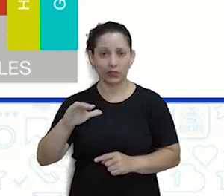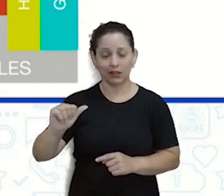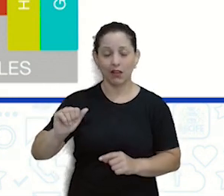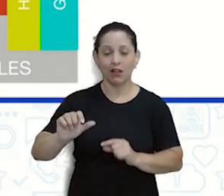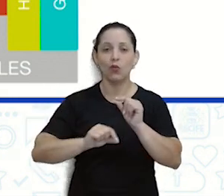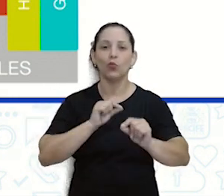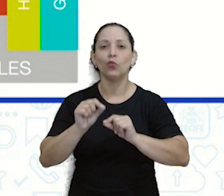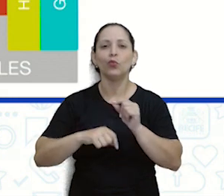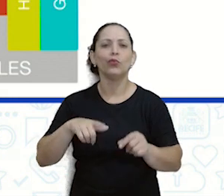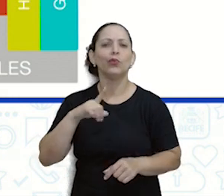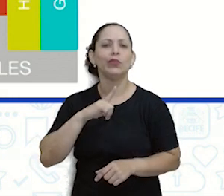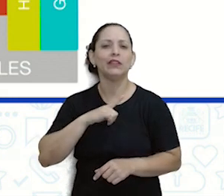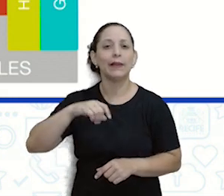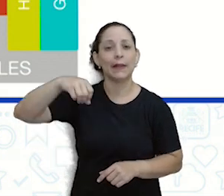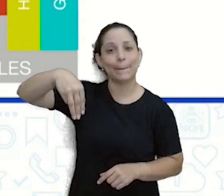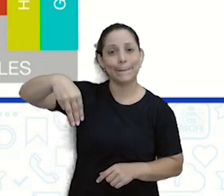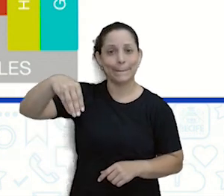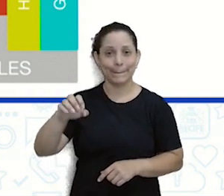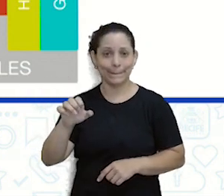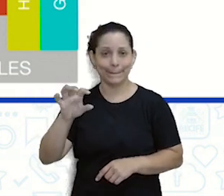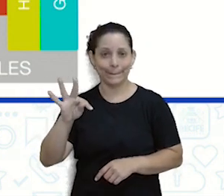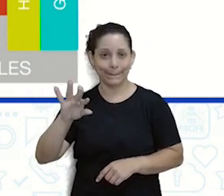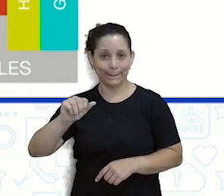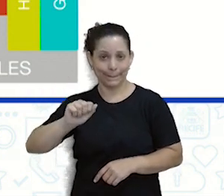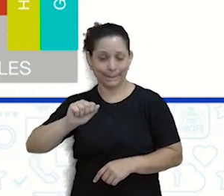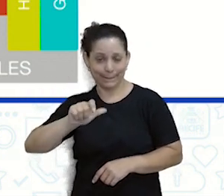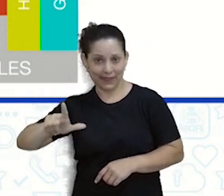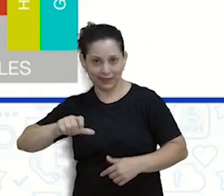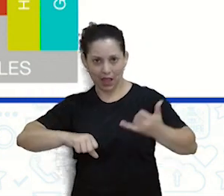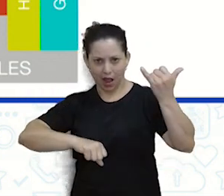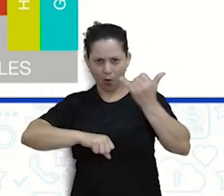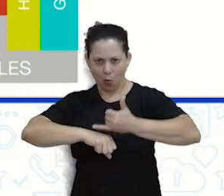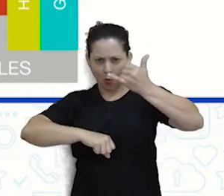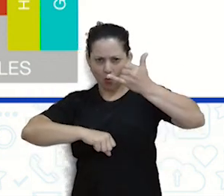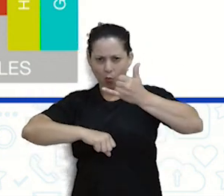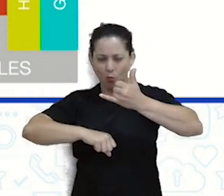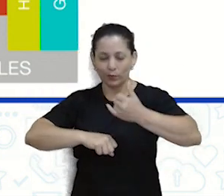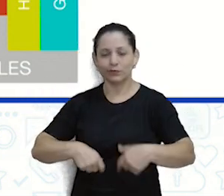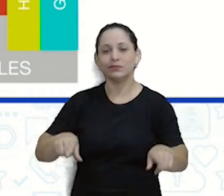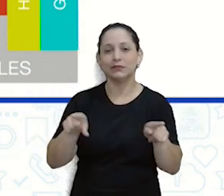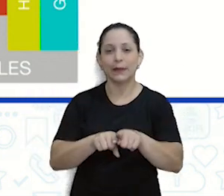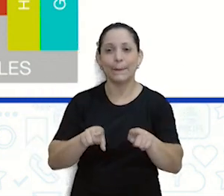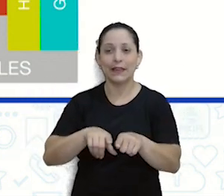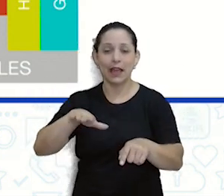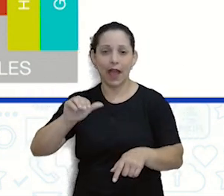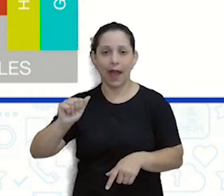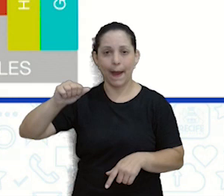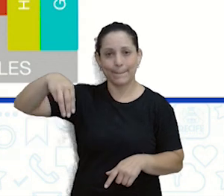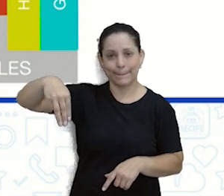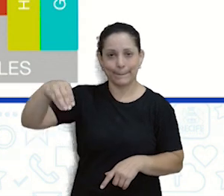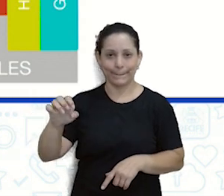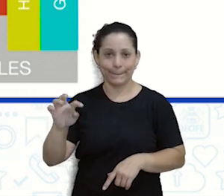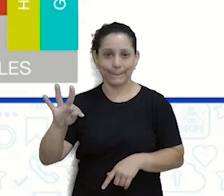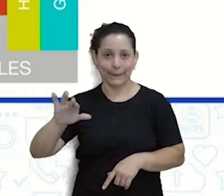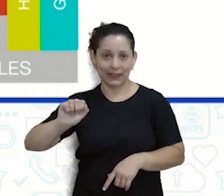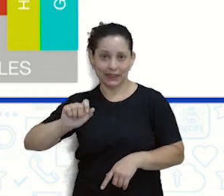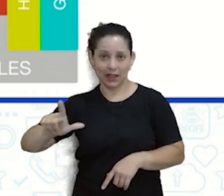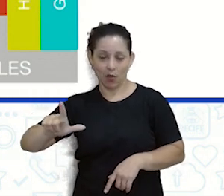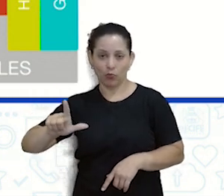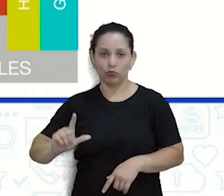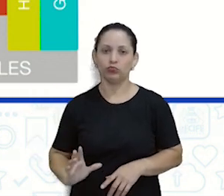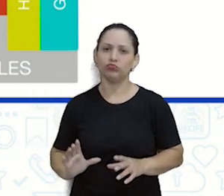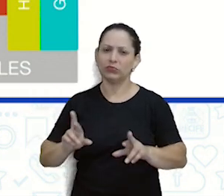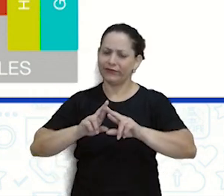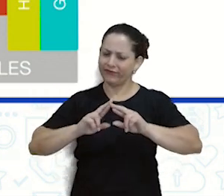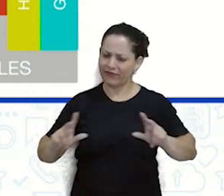metais e os ametais, tá certo? Então, essa ligação ocorre entre esses dois grupos, né, diferentes, tá? E